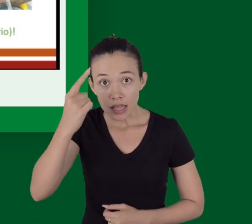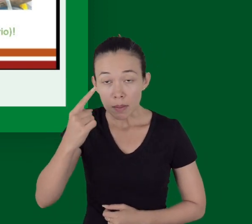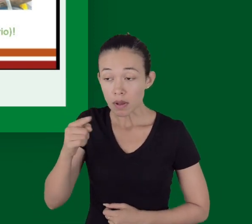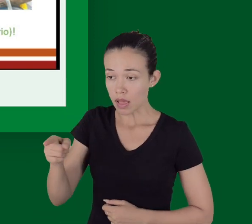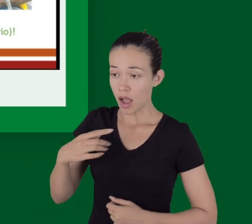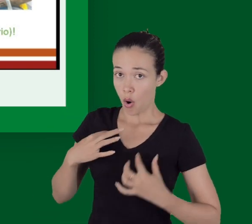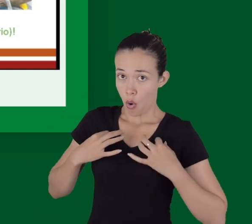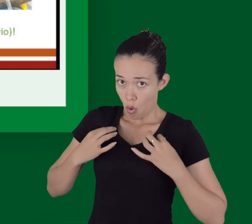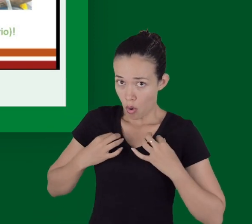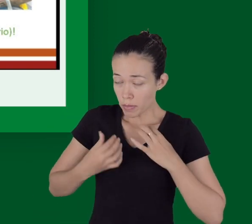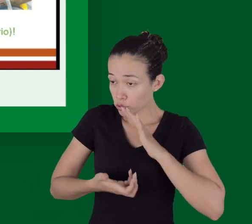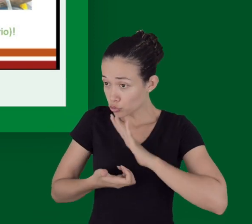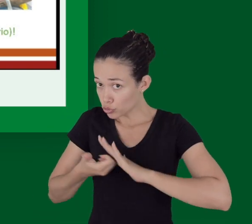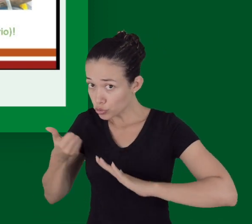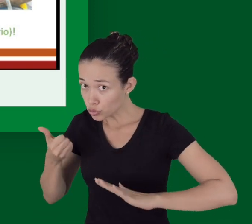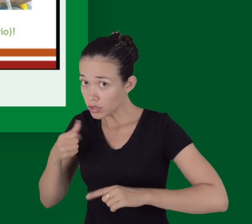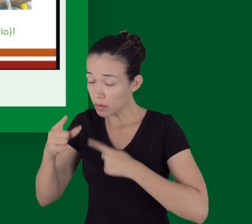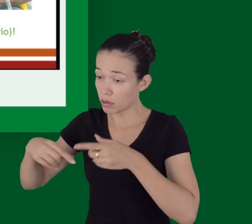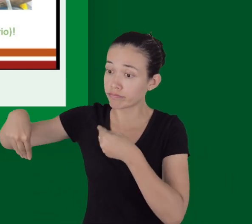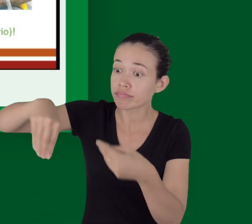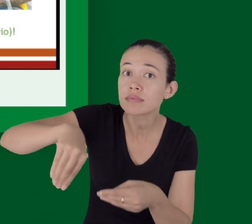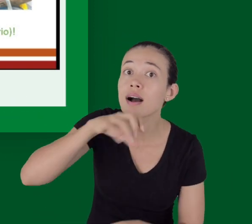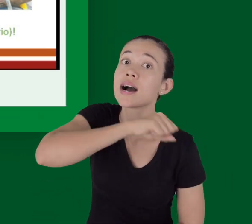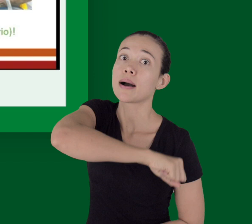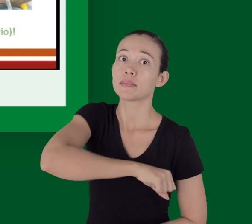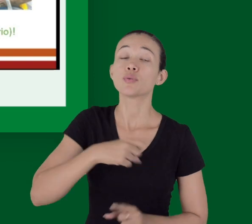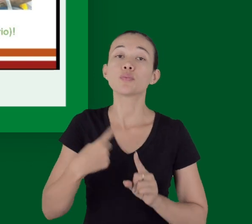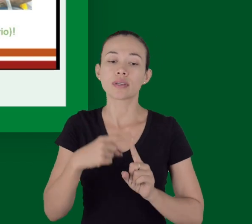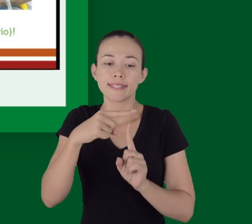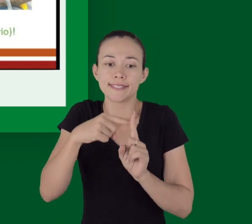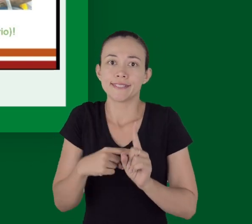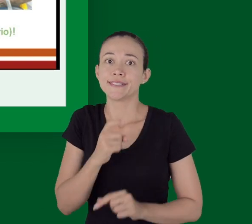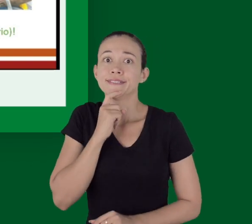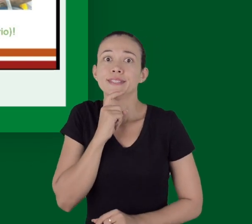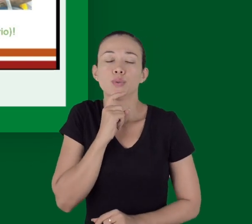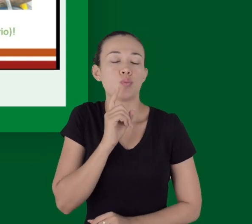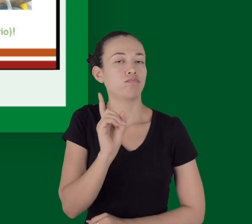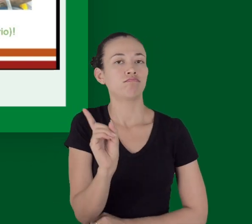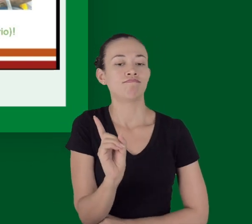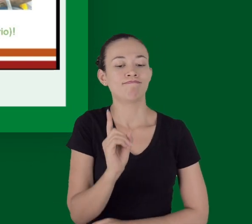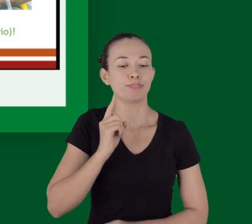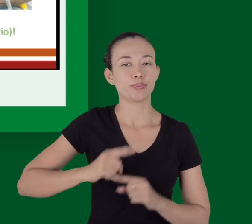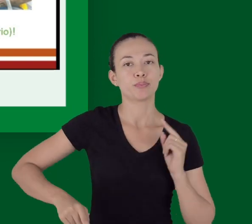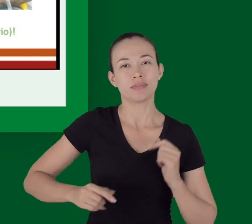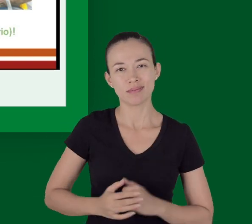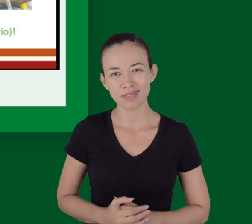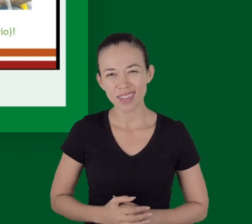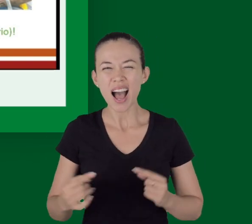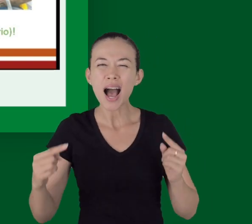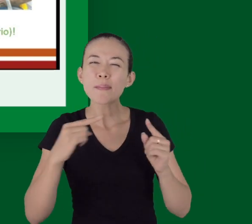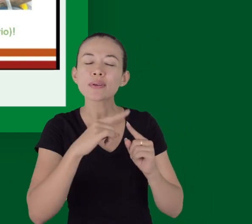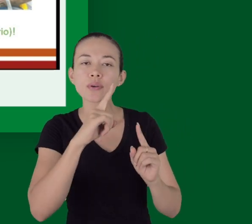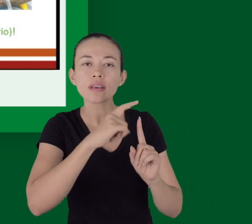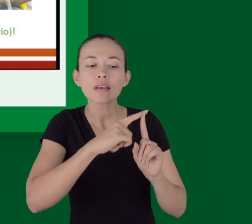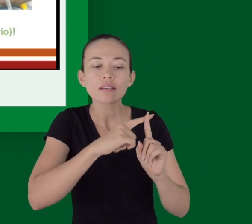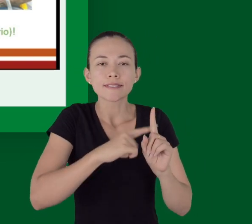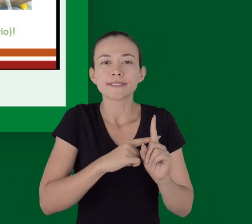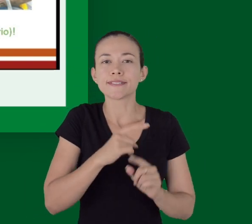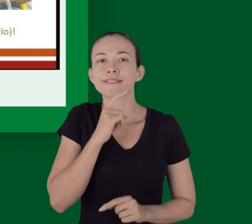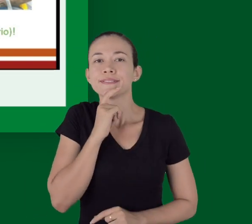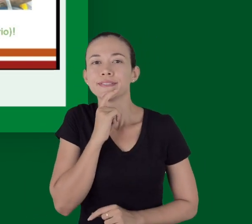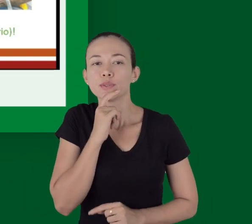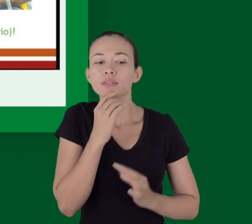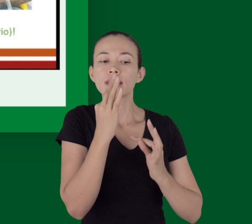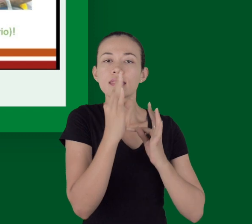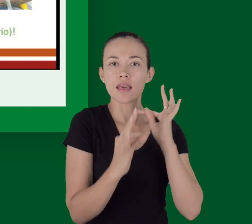em condição de choque, choque não compensado, o que está acontecendo? Então, isso aí precisa ser interpretado, mas eu preciso retirar rapidamente, porque eu não posso